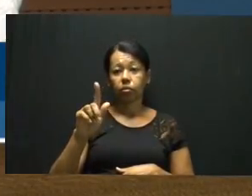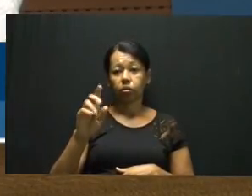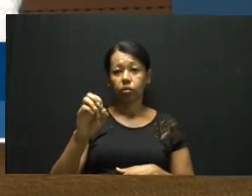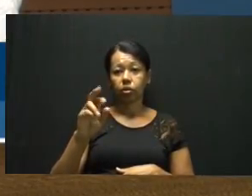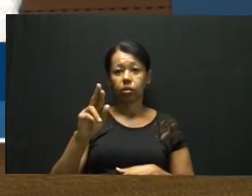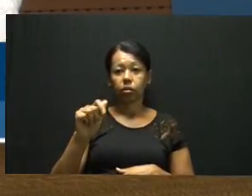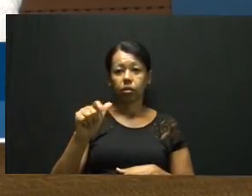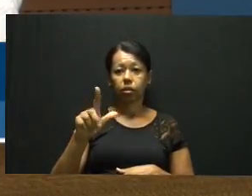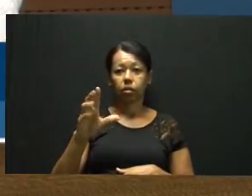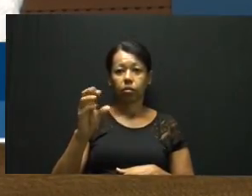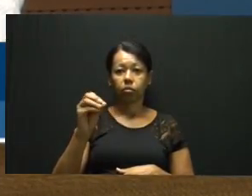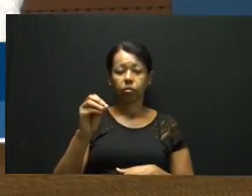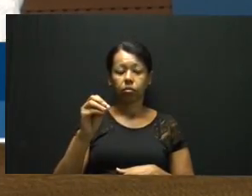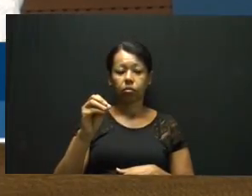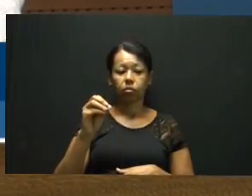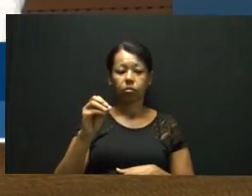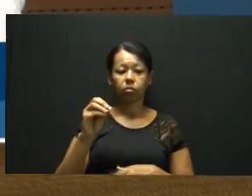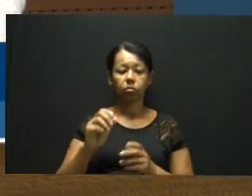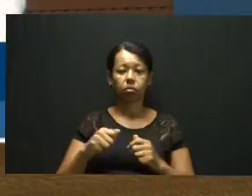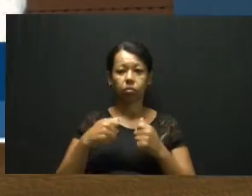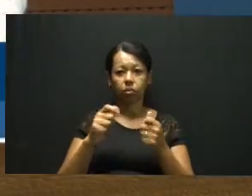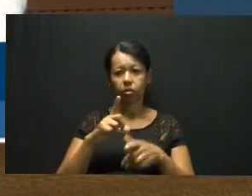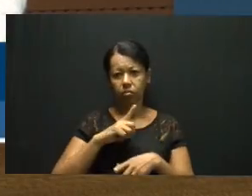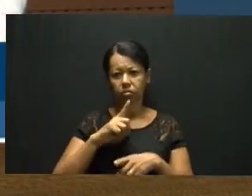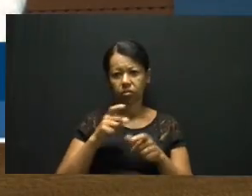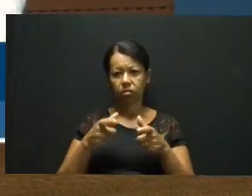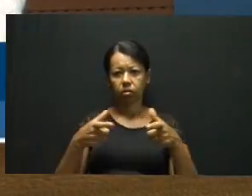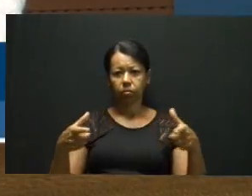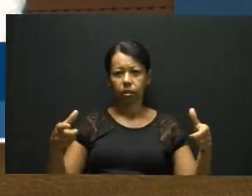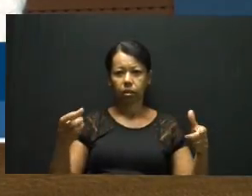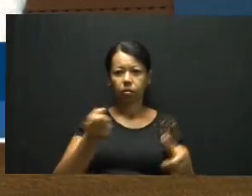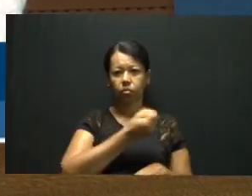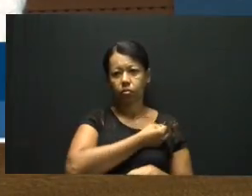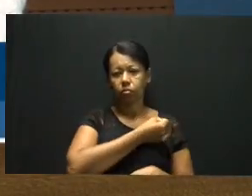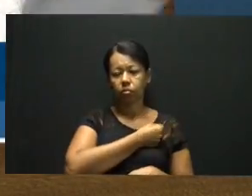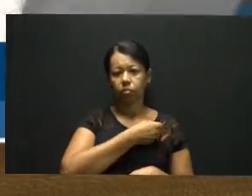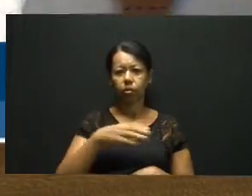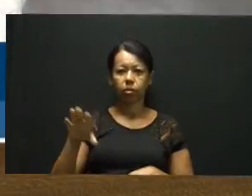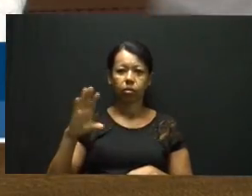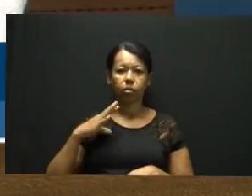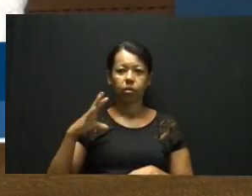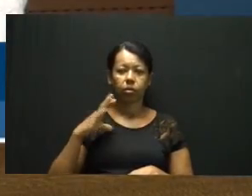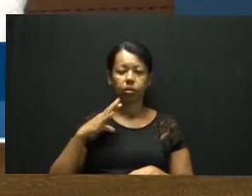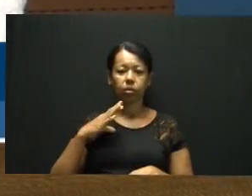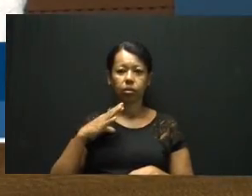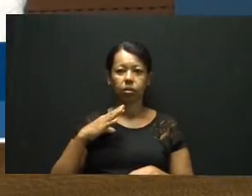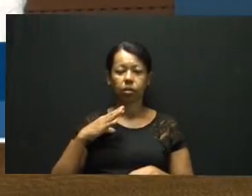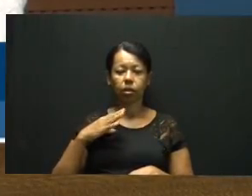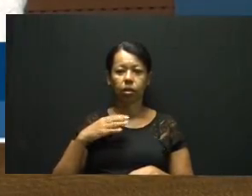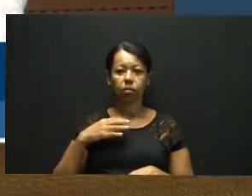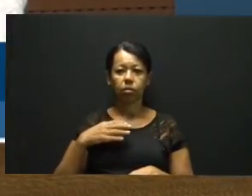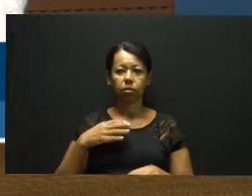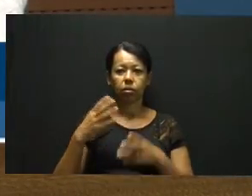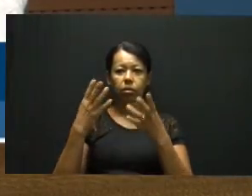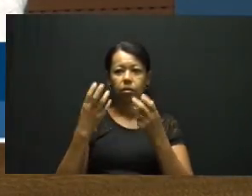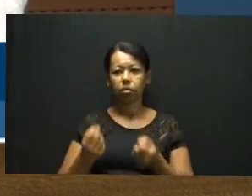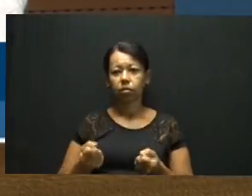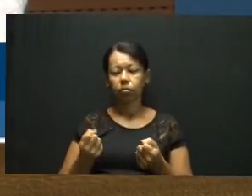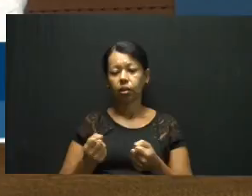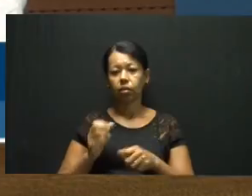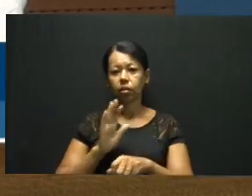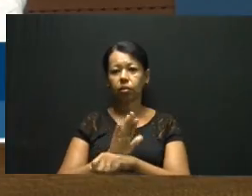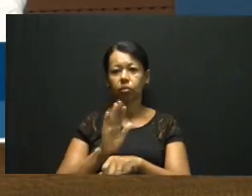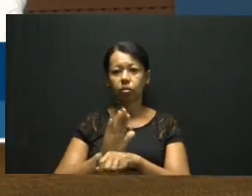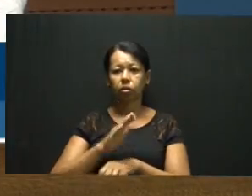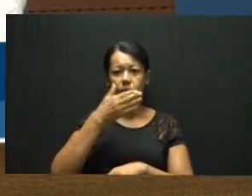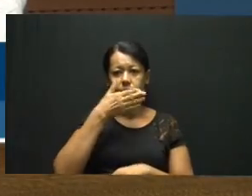artigo 146, que tem o objetivo de ampliar o número de municípios beneficiários dos recursos vinculados ao Fundo de